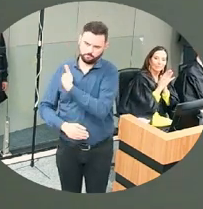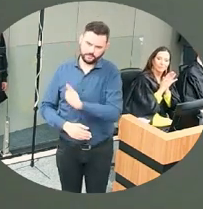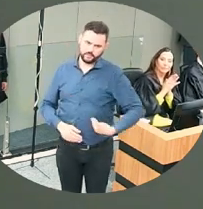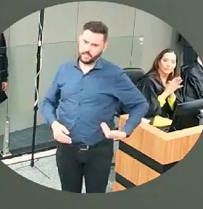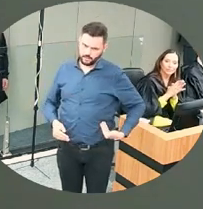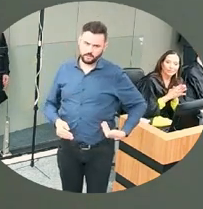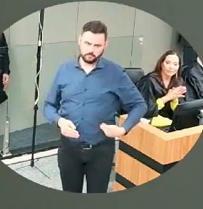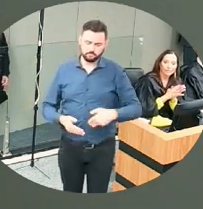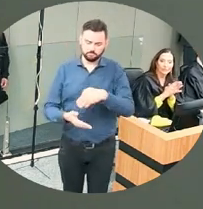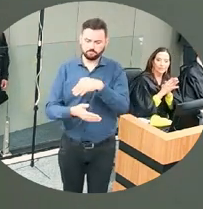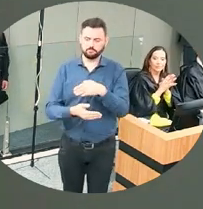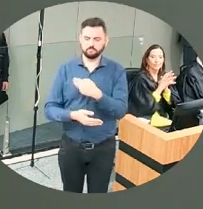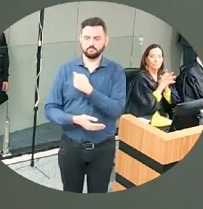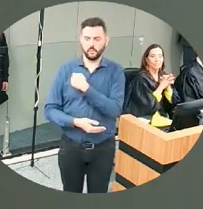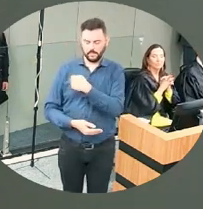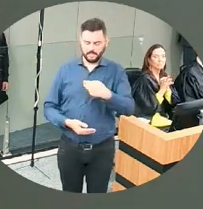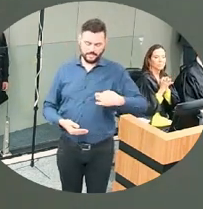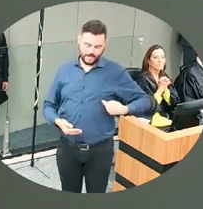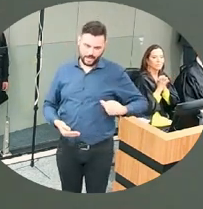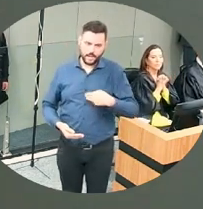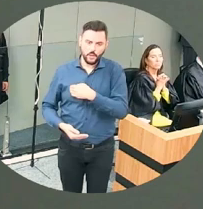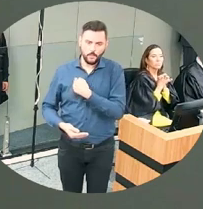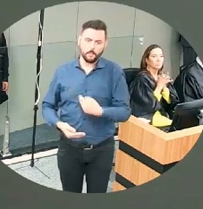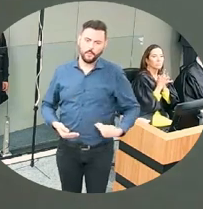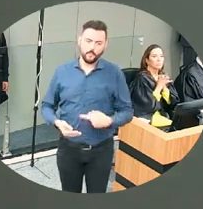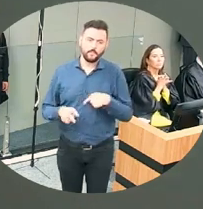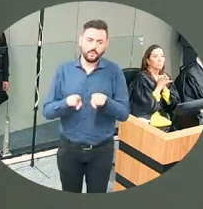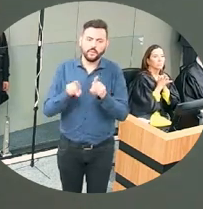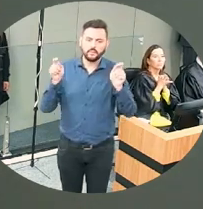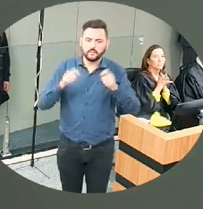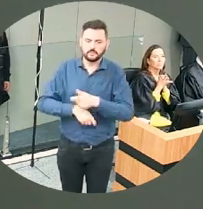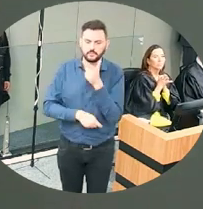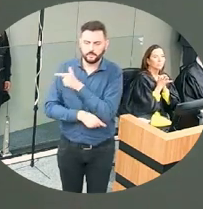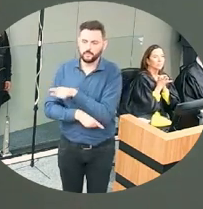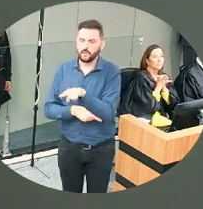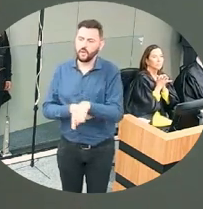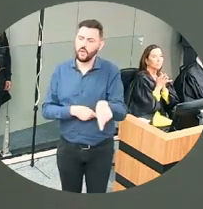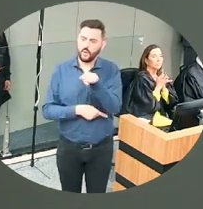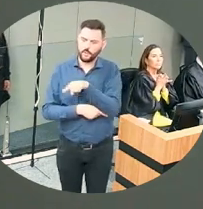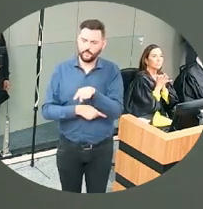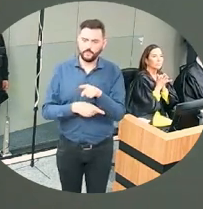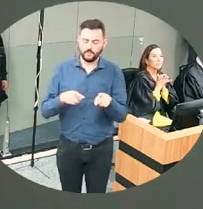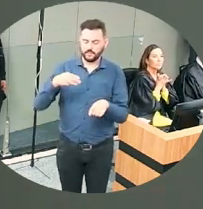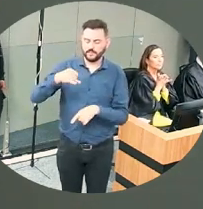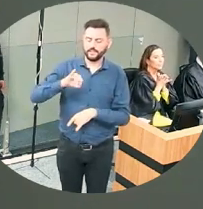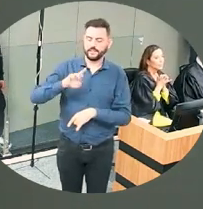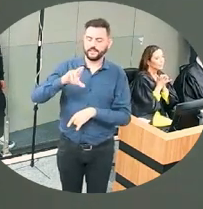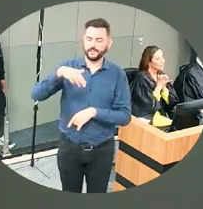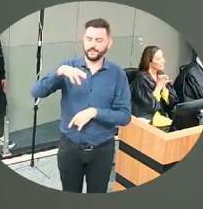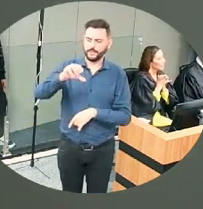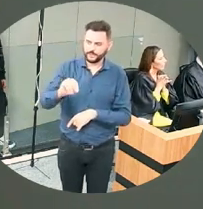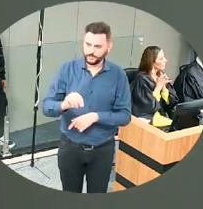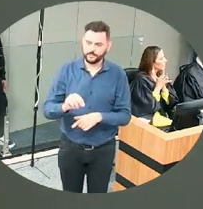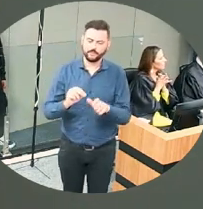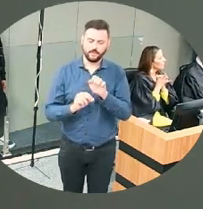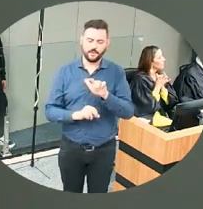senhores juízes do trabalho aposentado Dr Nelson Ailton Leiria Dr irno